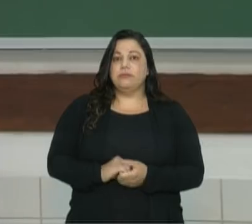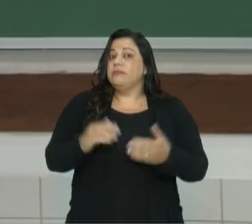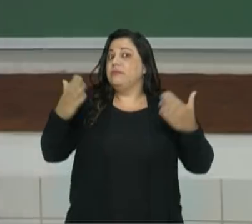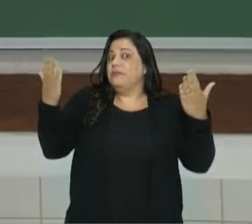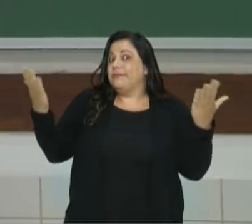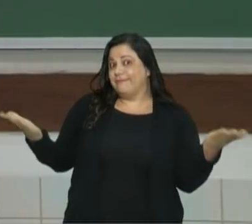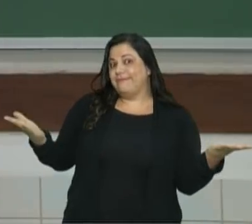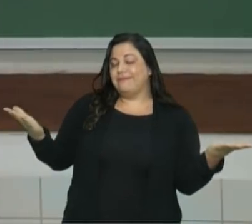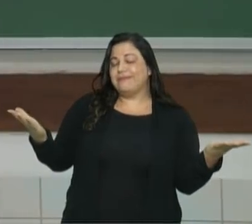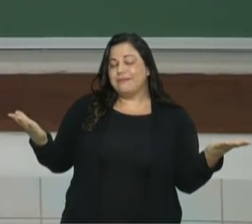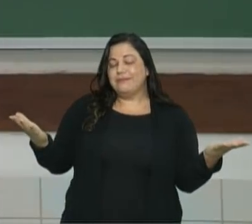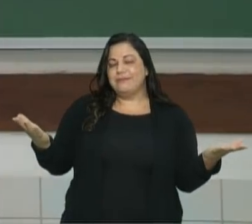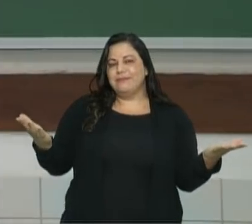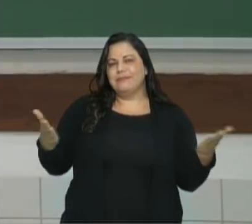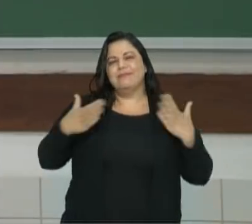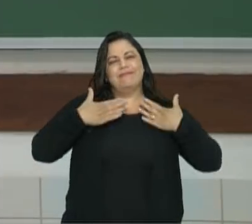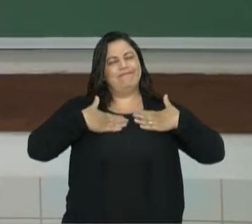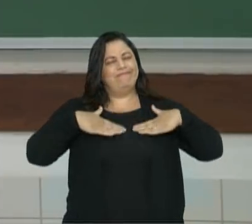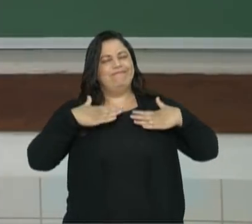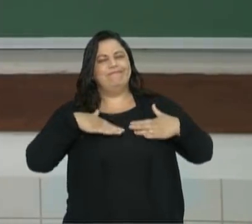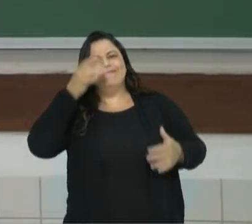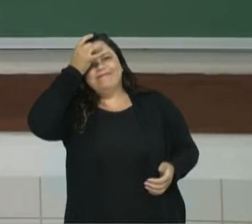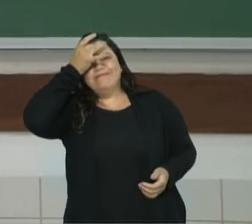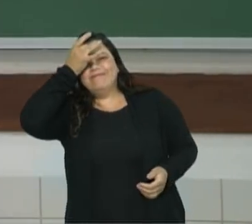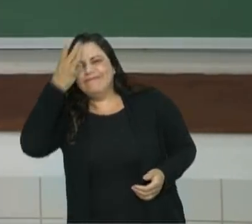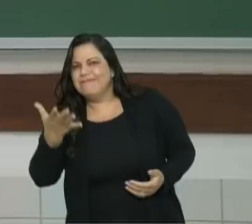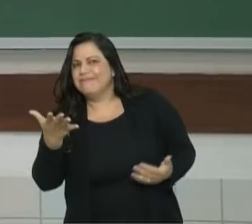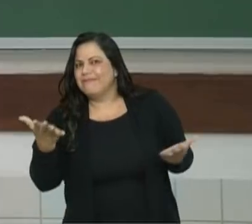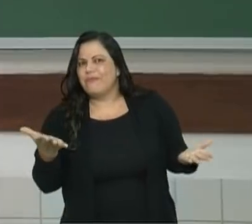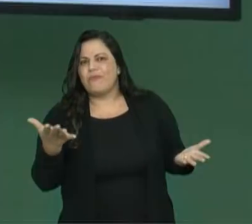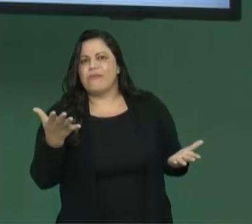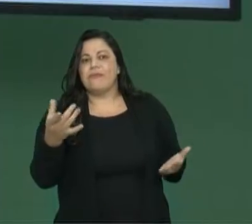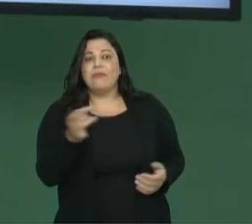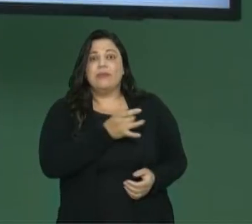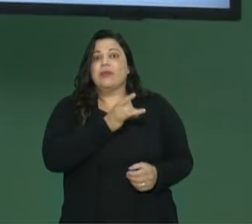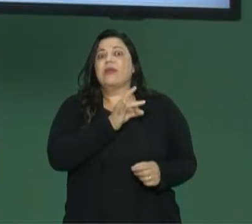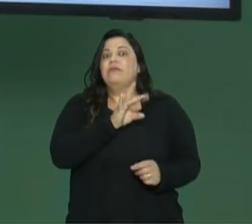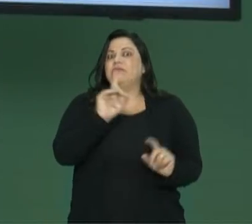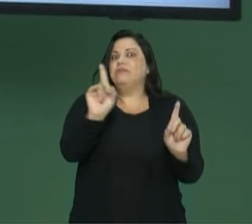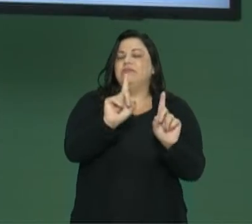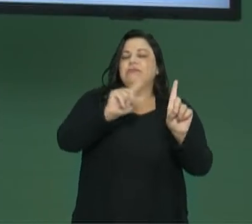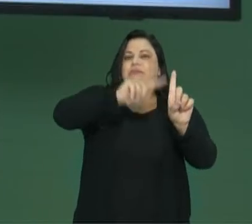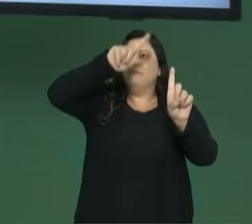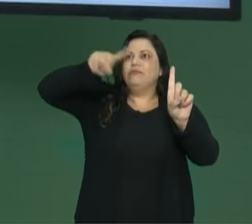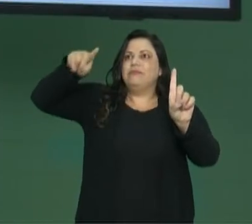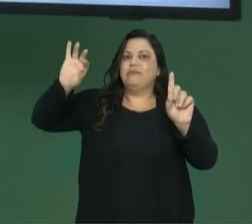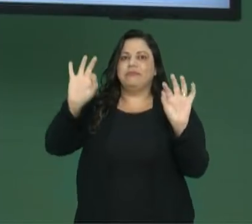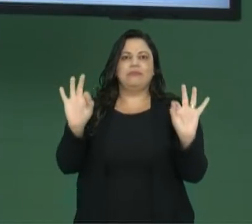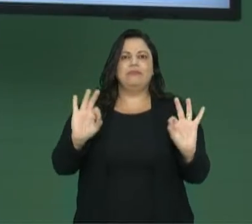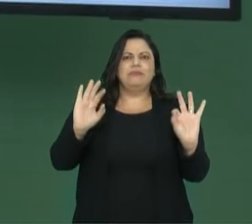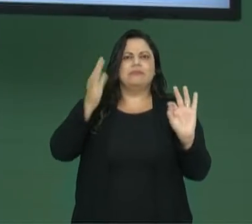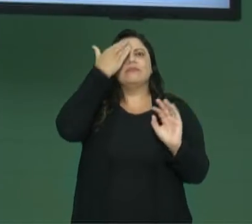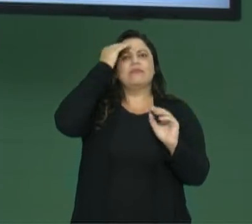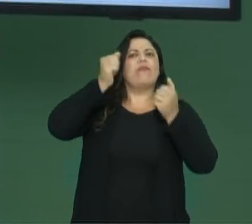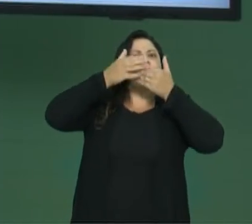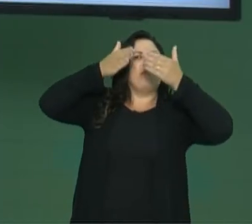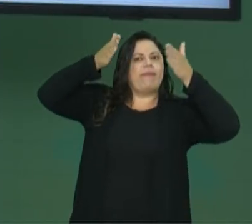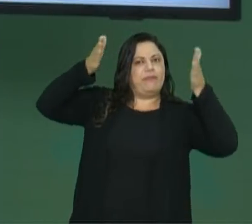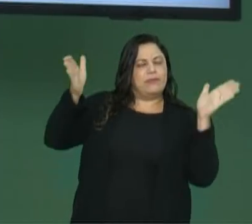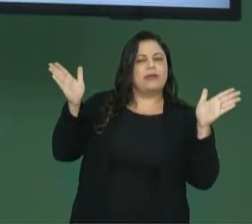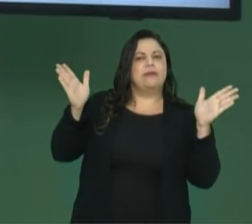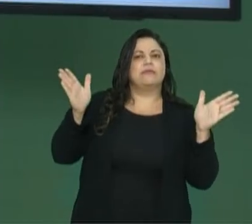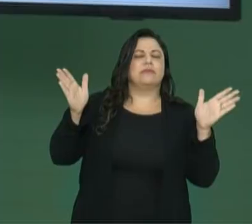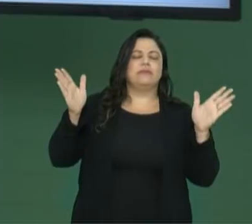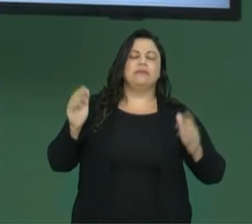E aí, pessoal? Tranquilo? Não tiveram medo do gráfico? Entenderam a questão do gráfico ali? Gente,